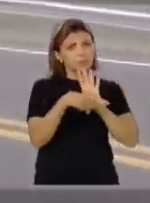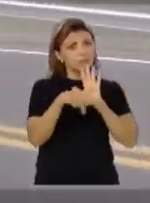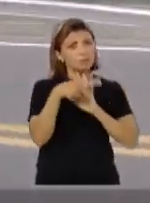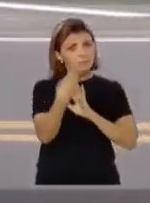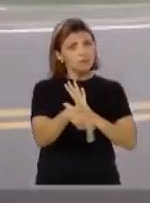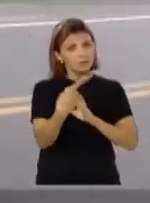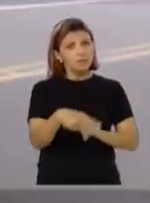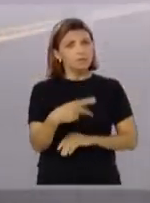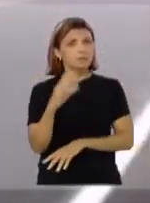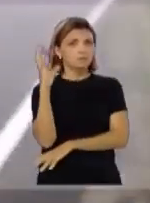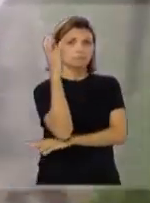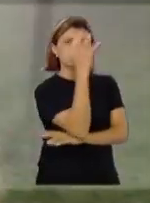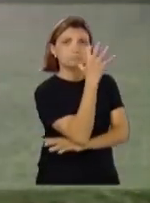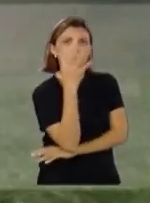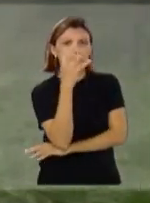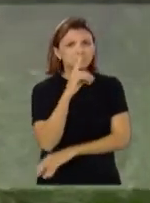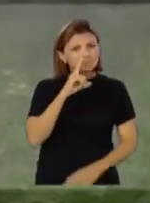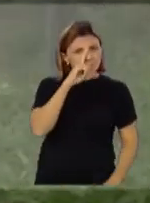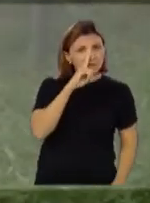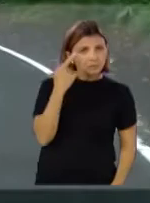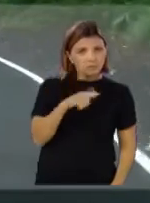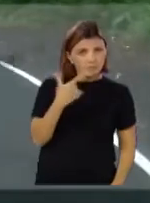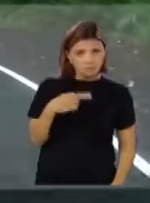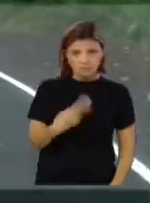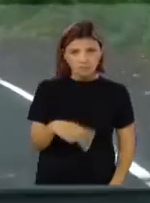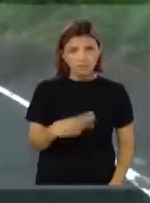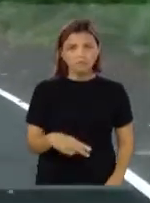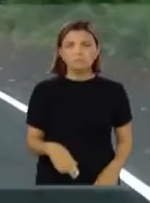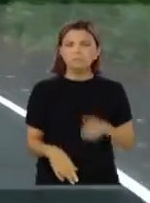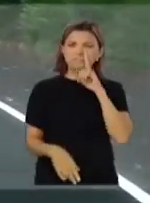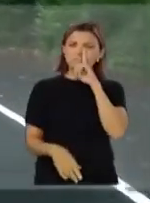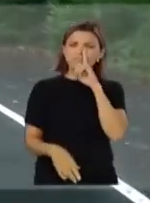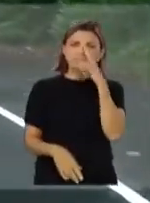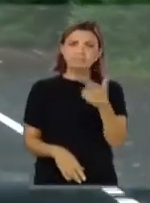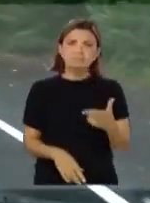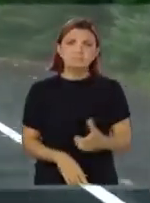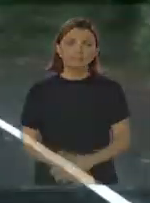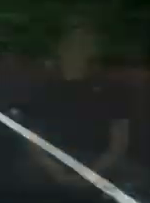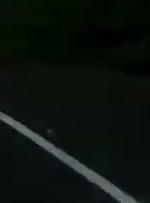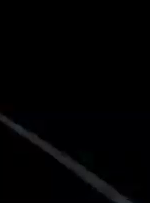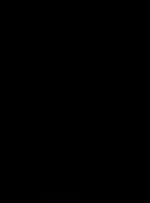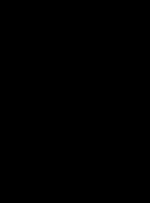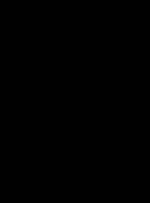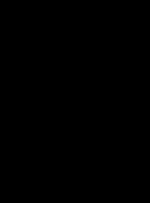mata é uma caracterítica não é perigoso